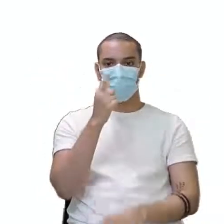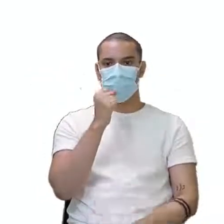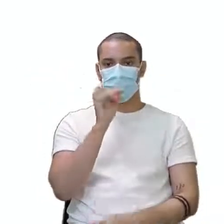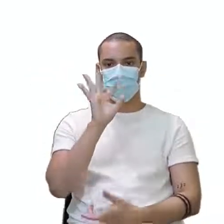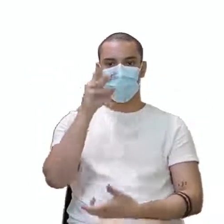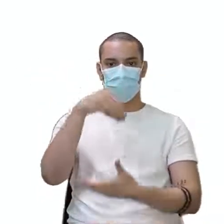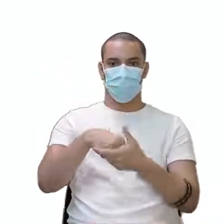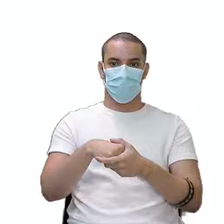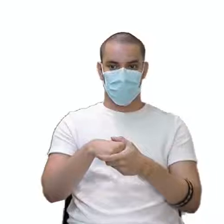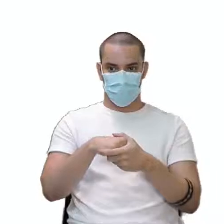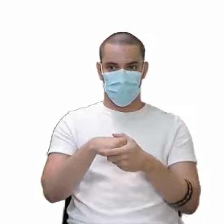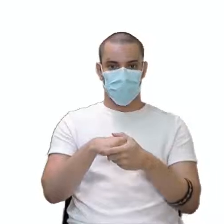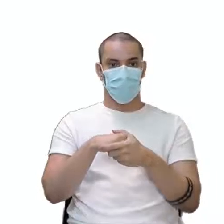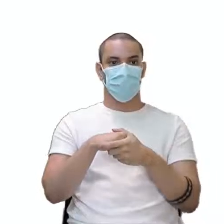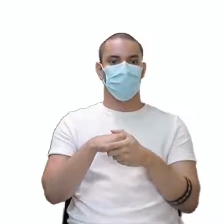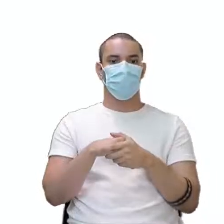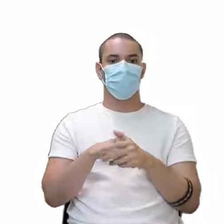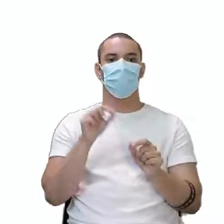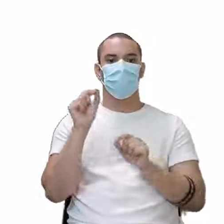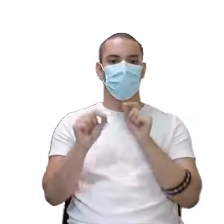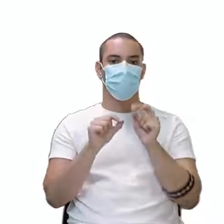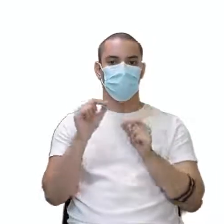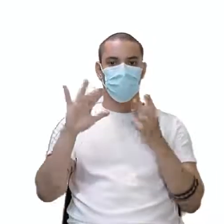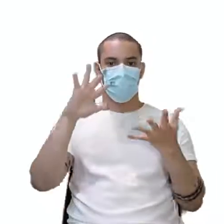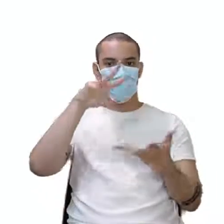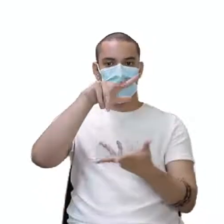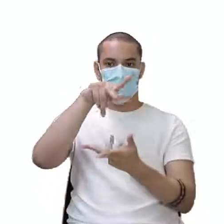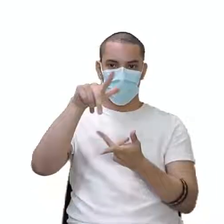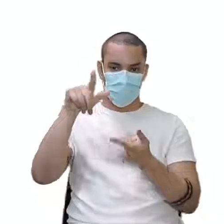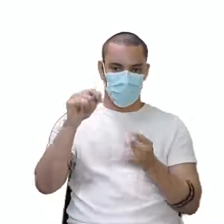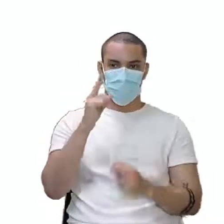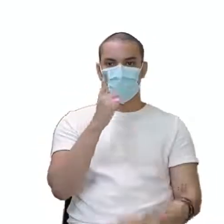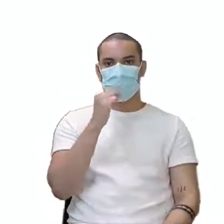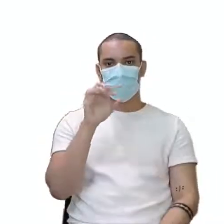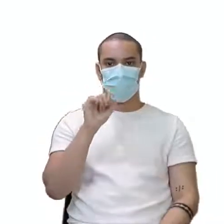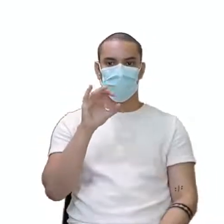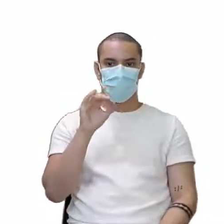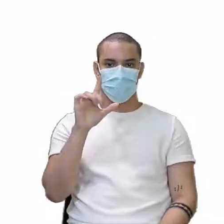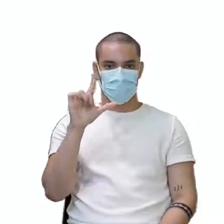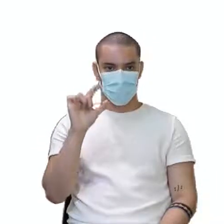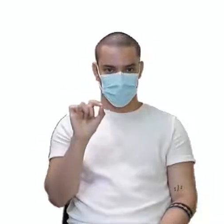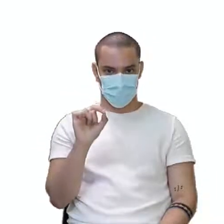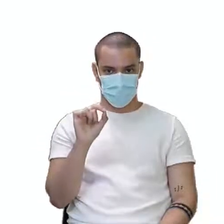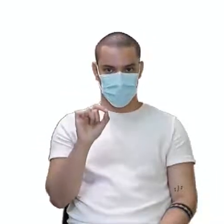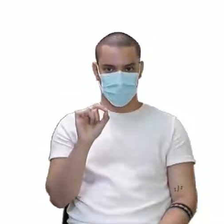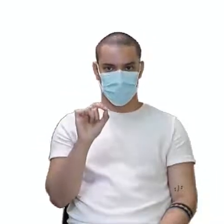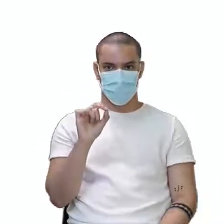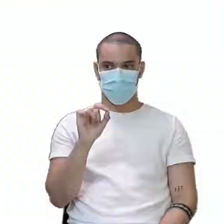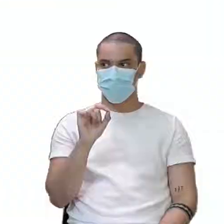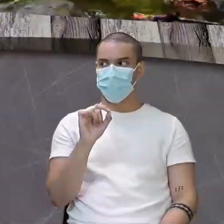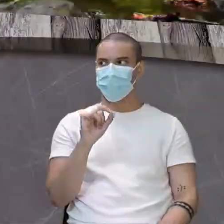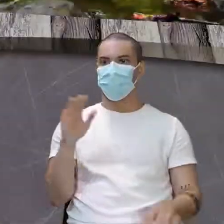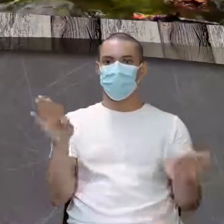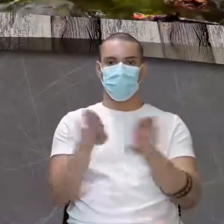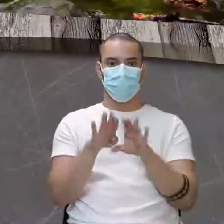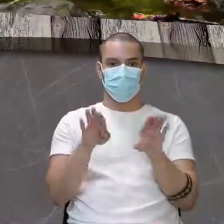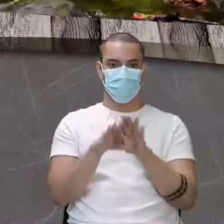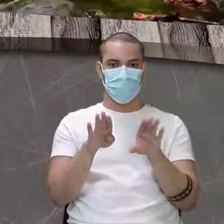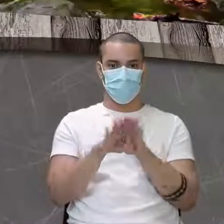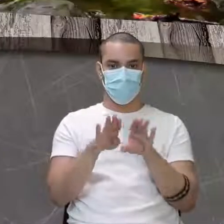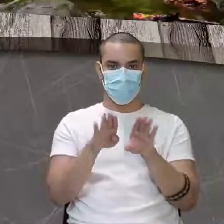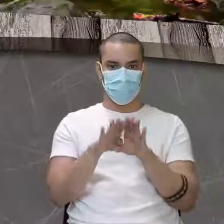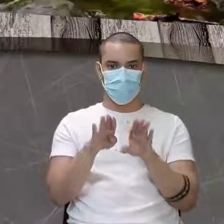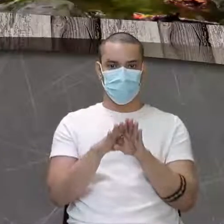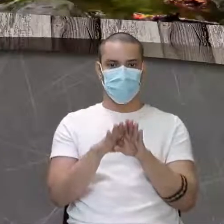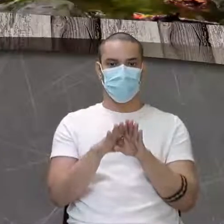na hidrosfera entre a atmosfera, a água do solo, bati no microfone, né? A água do